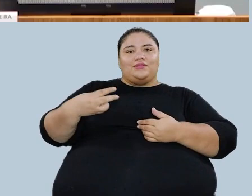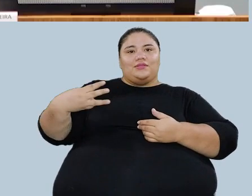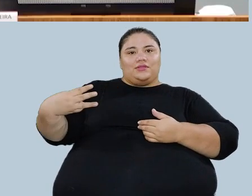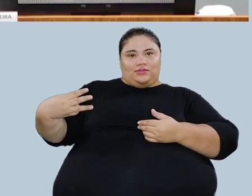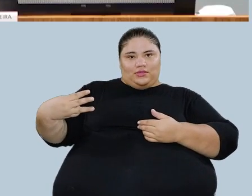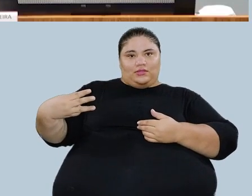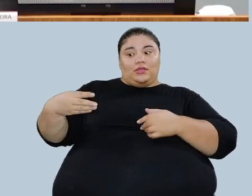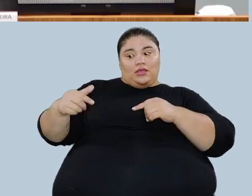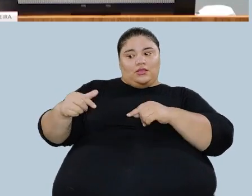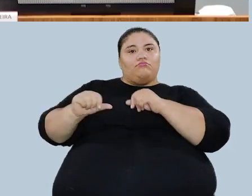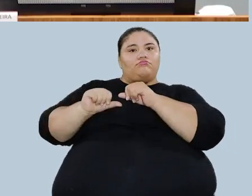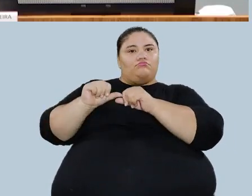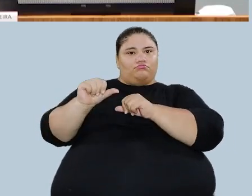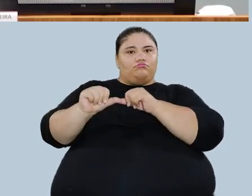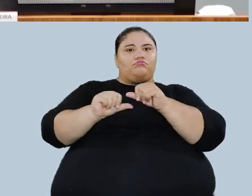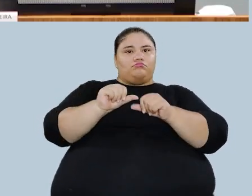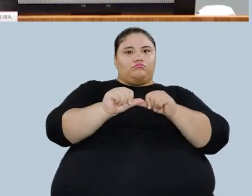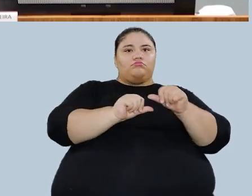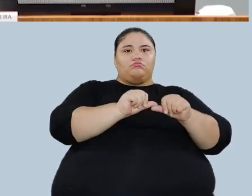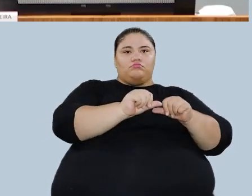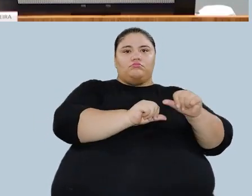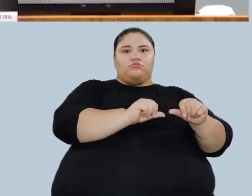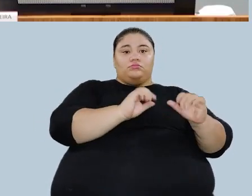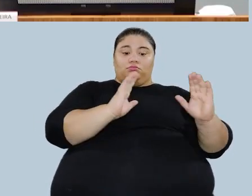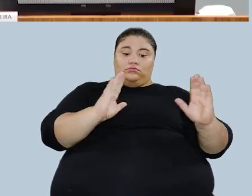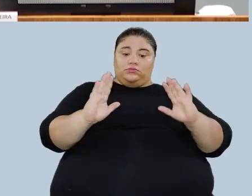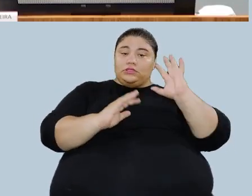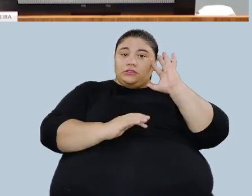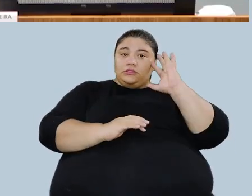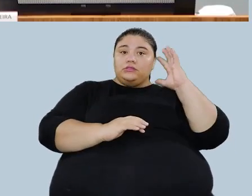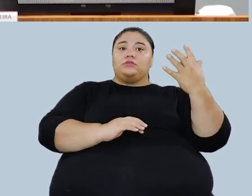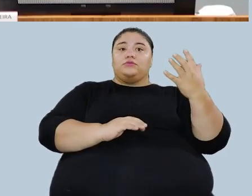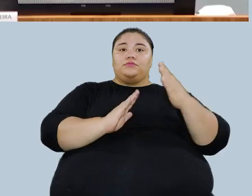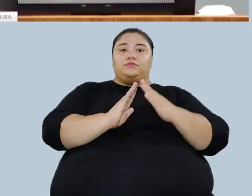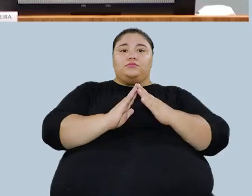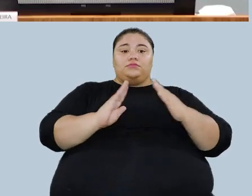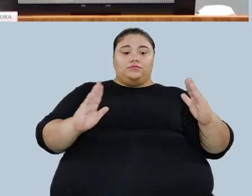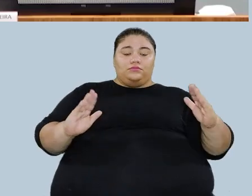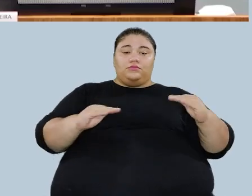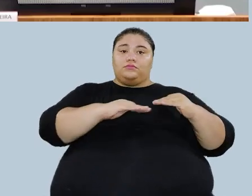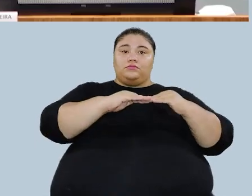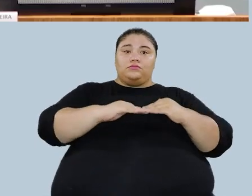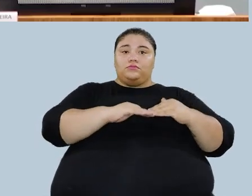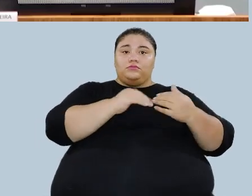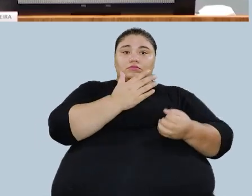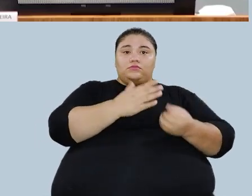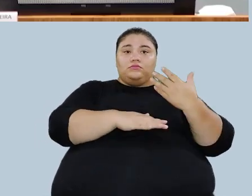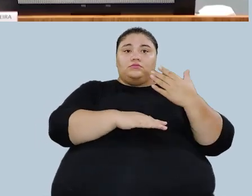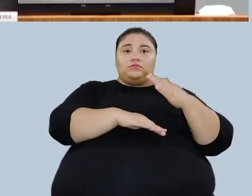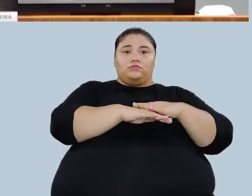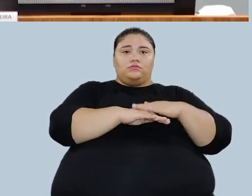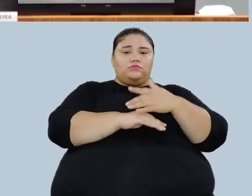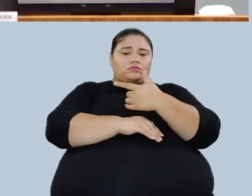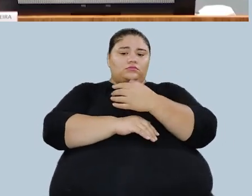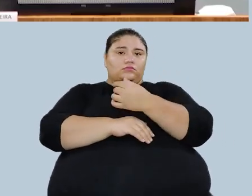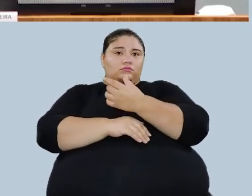serão transitórias, né, que serão definidas dentro de um padrão aqui que virá entre